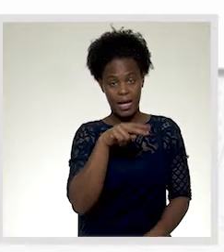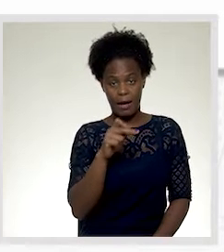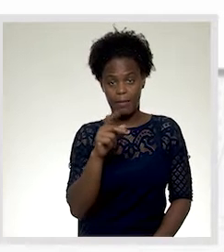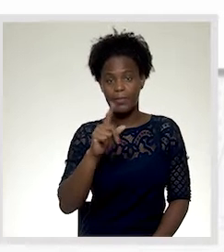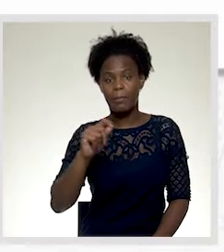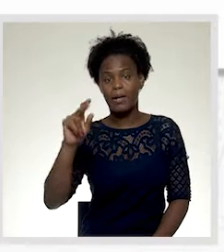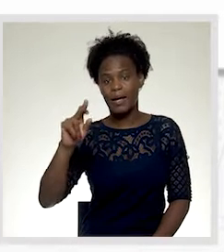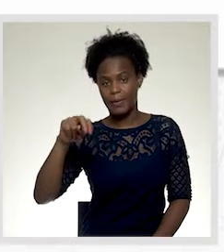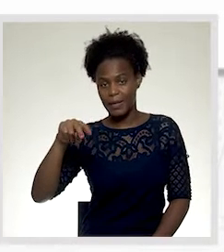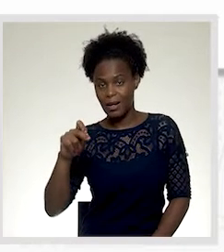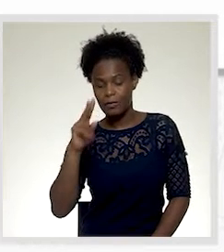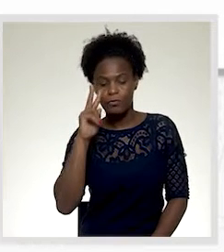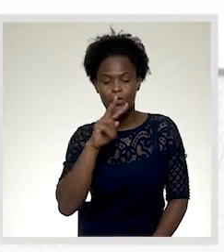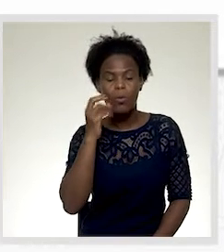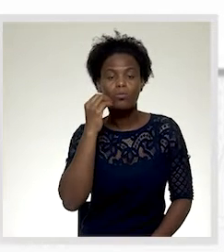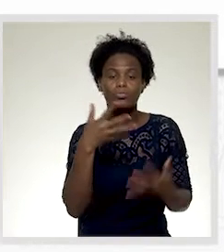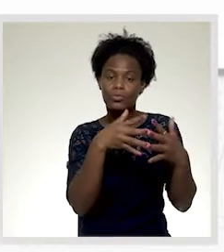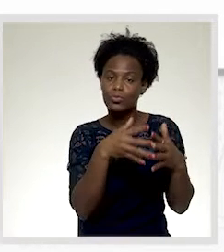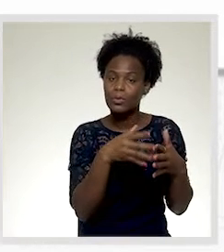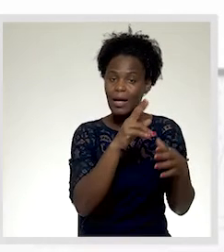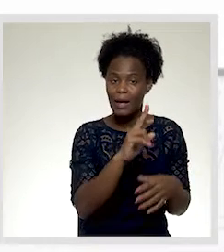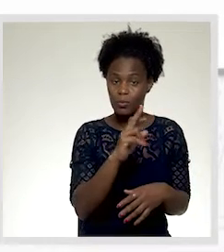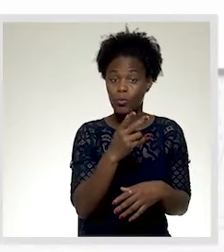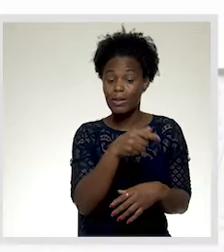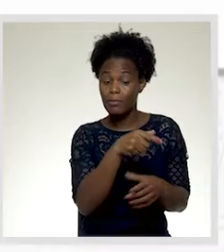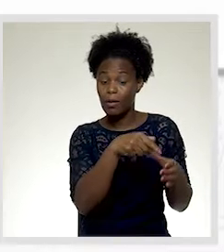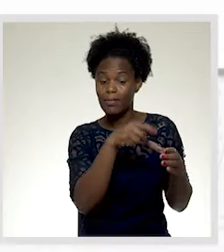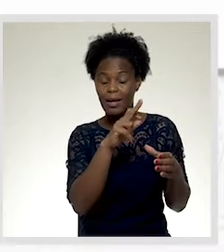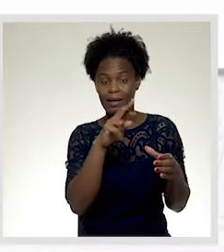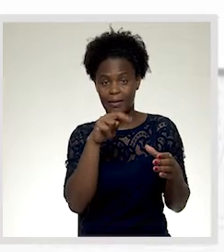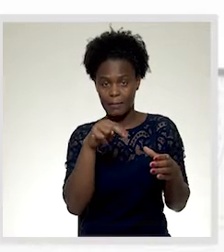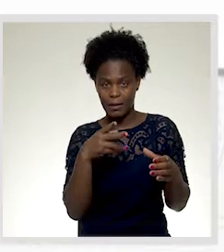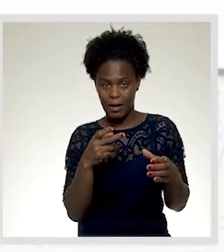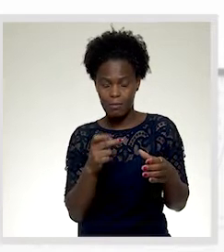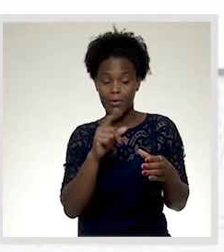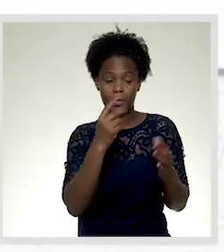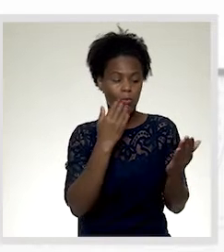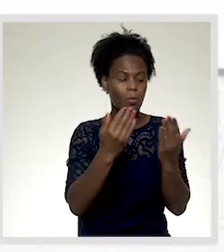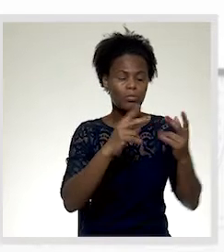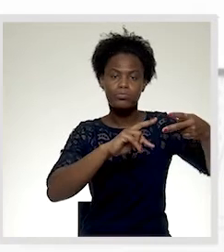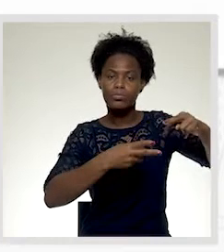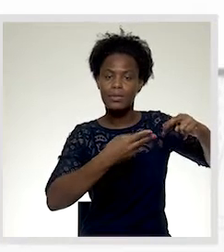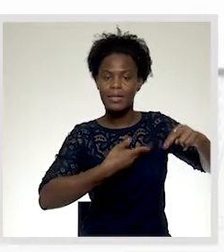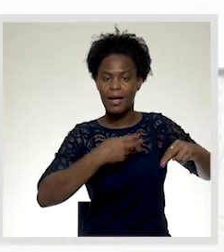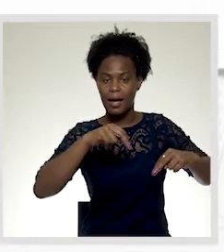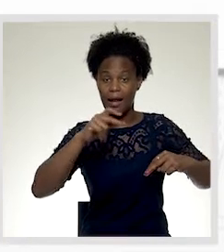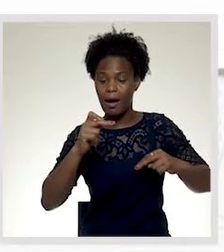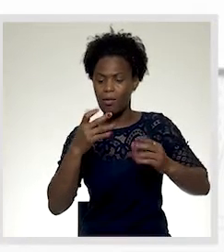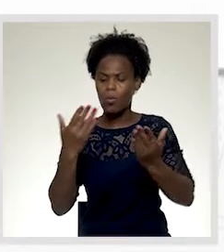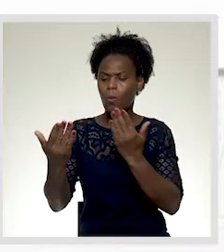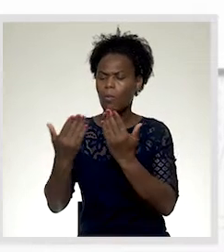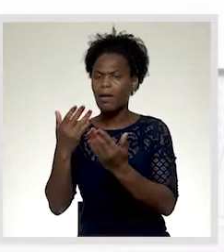do RNA, identificar a estrutura do RNA, bem como comparar a molécula de DNA com o